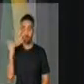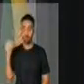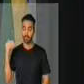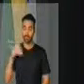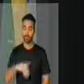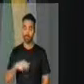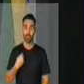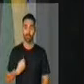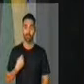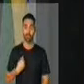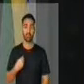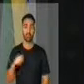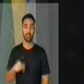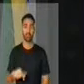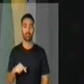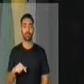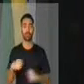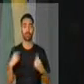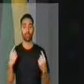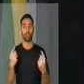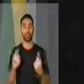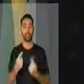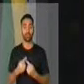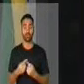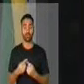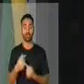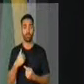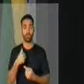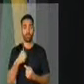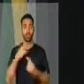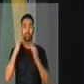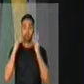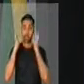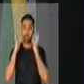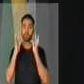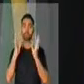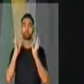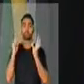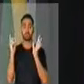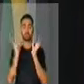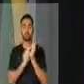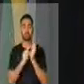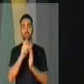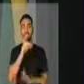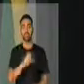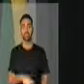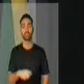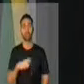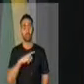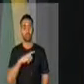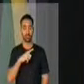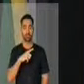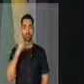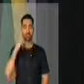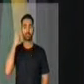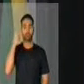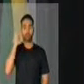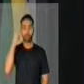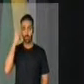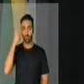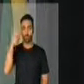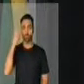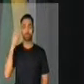Dá o testemunho, como disse o meu conterrâneo Antônio Carneiro Arnaud, da sua sensibilidade à causa, do